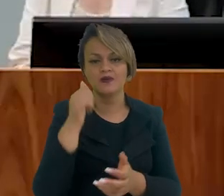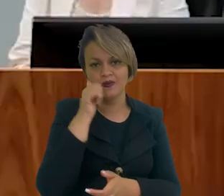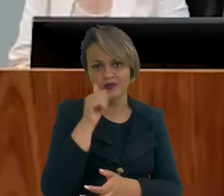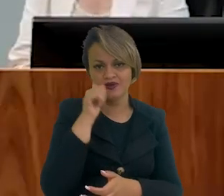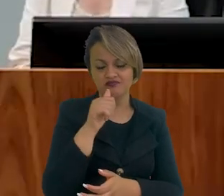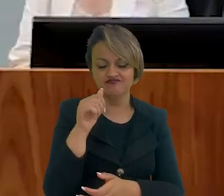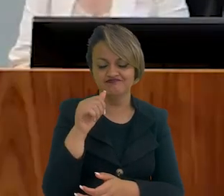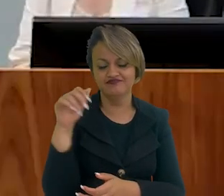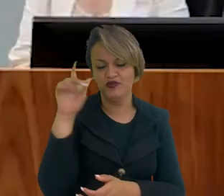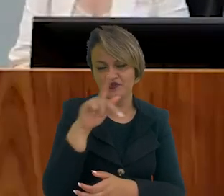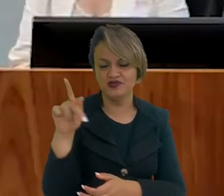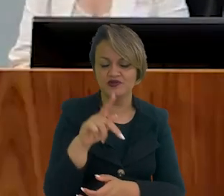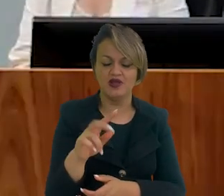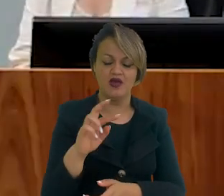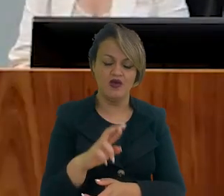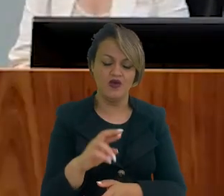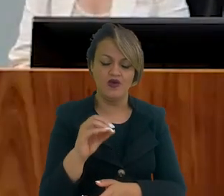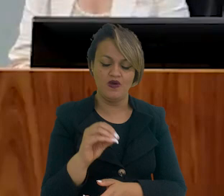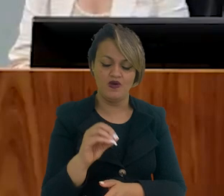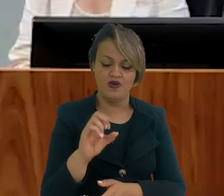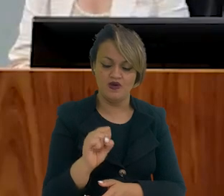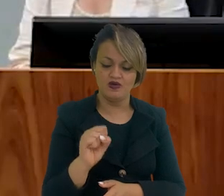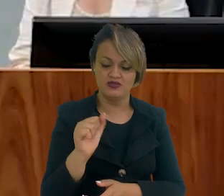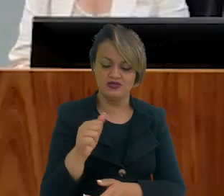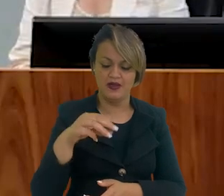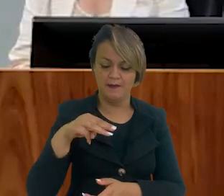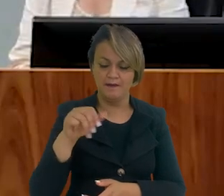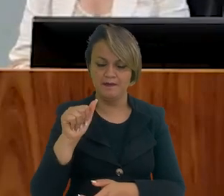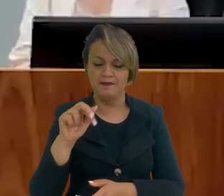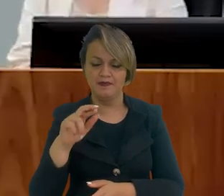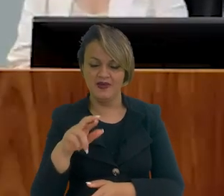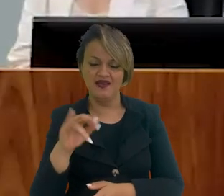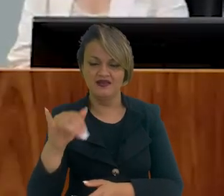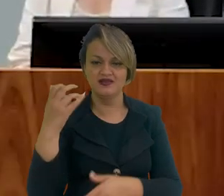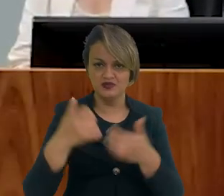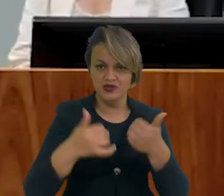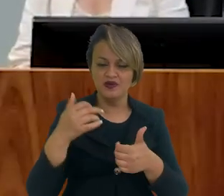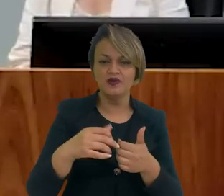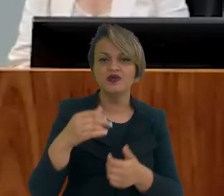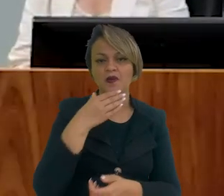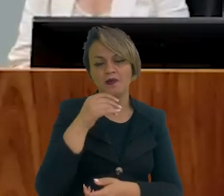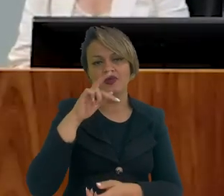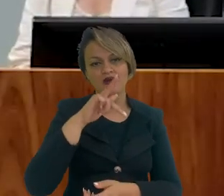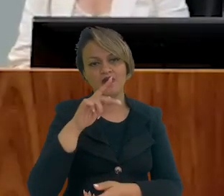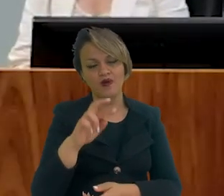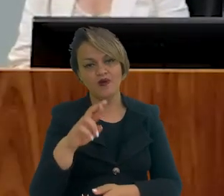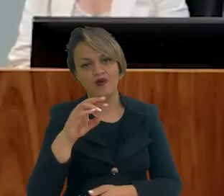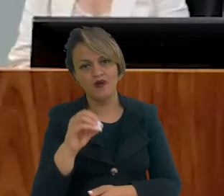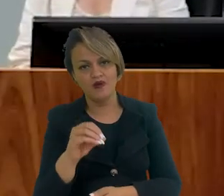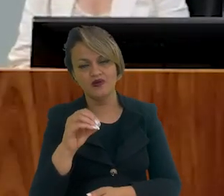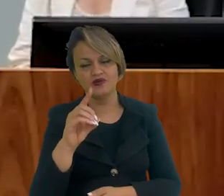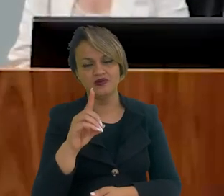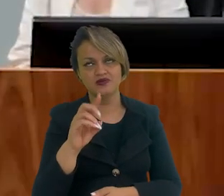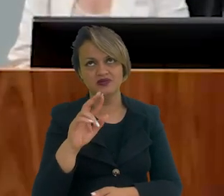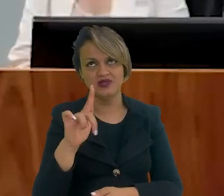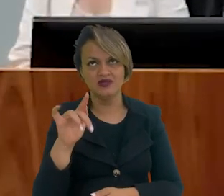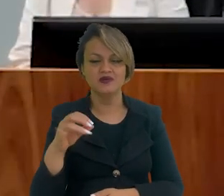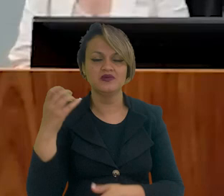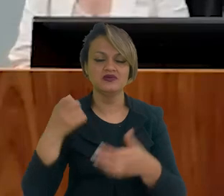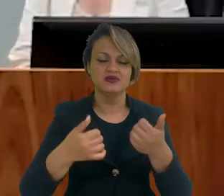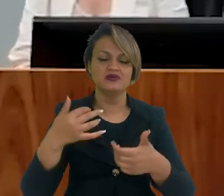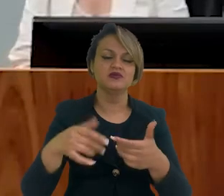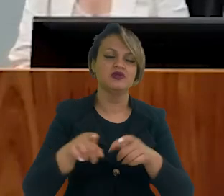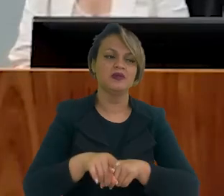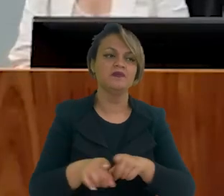questão que relacionada com um ponto que a doutora que a professora rosanelli expôs e que o professor